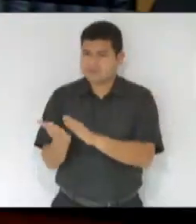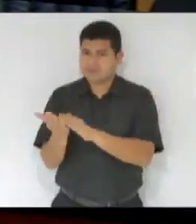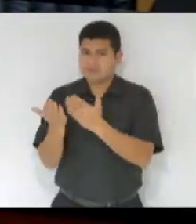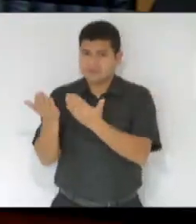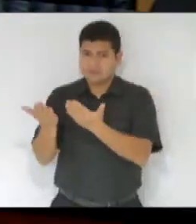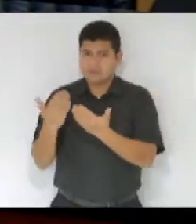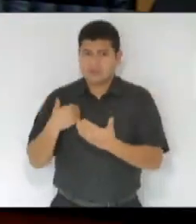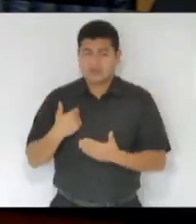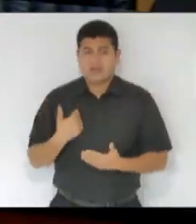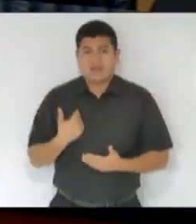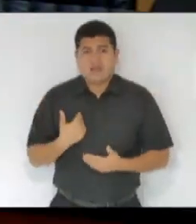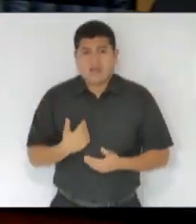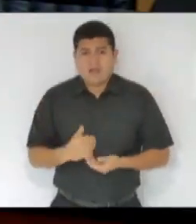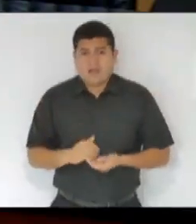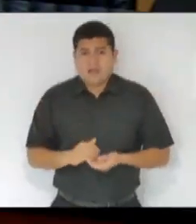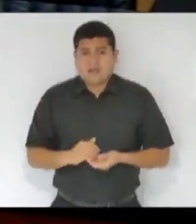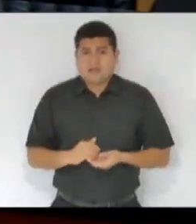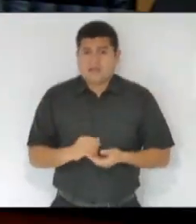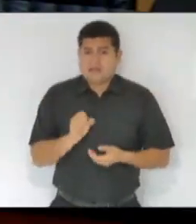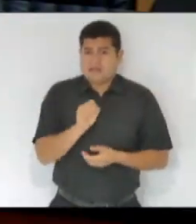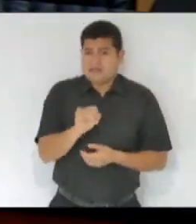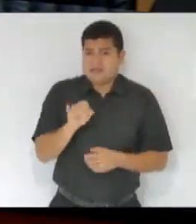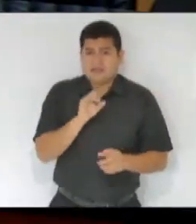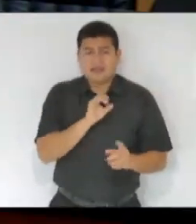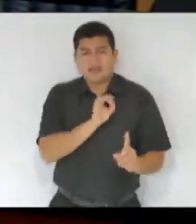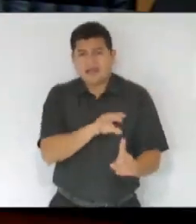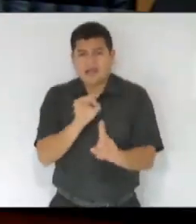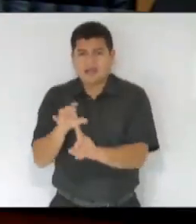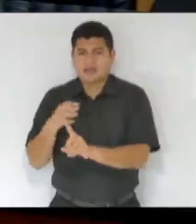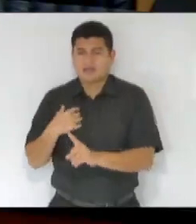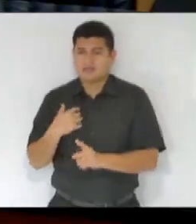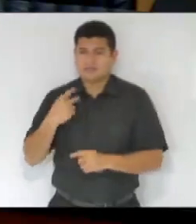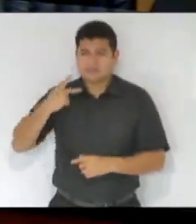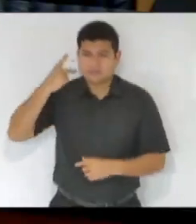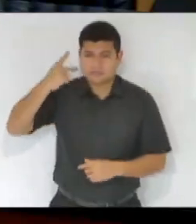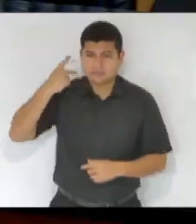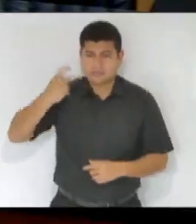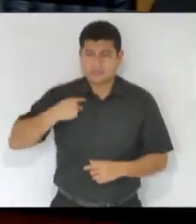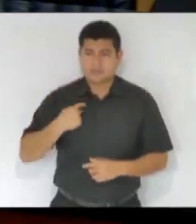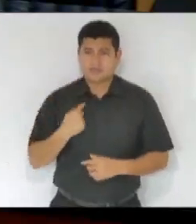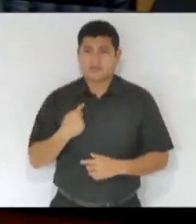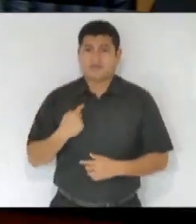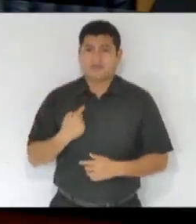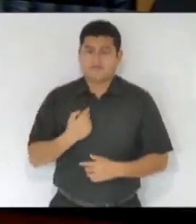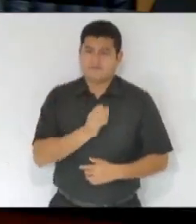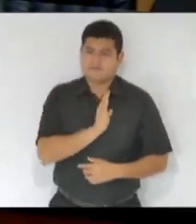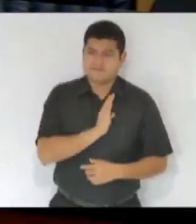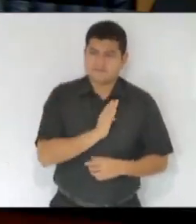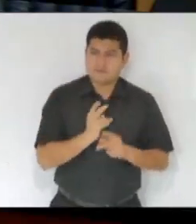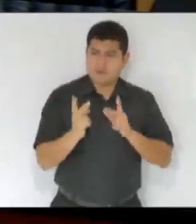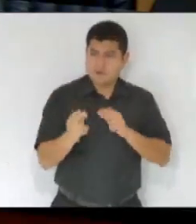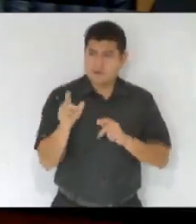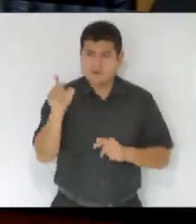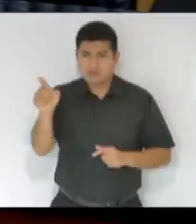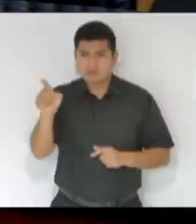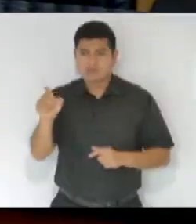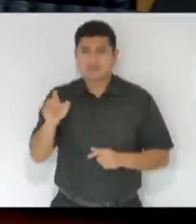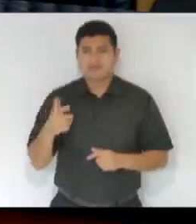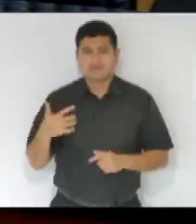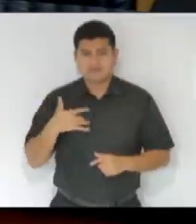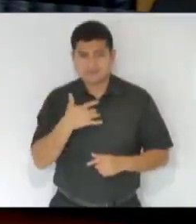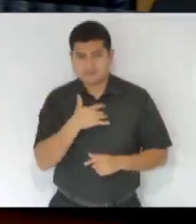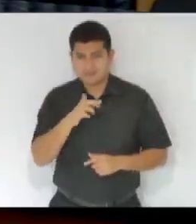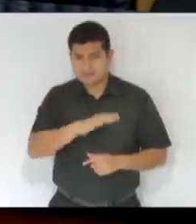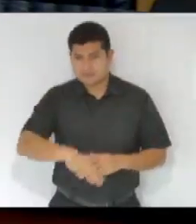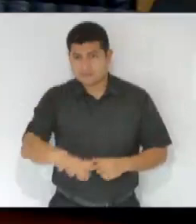de tudo, tá? Se cada parlamentar desse país tivesse um pouquinho do seu coração na saúde, como Vossa Excelência tem, a